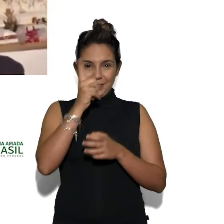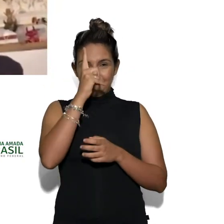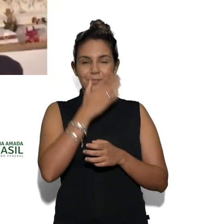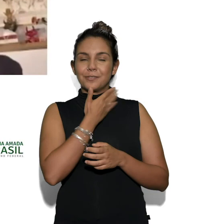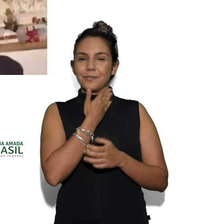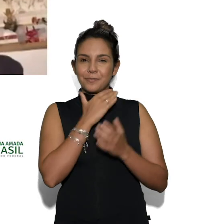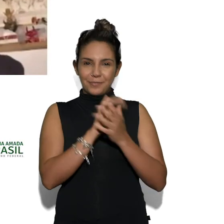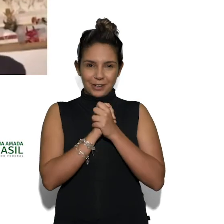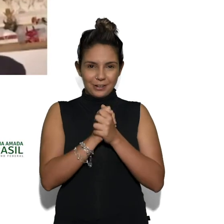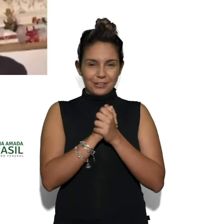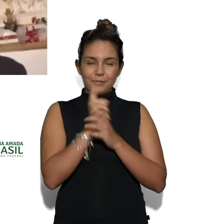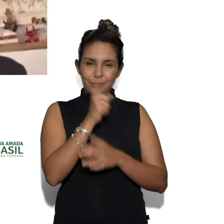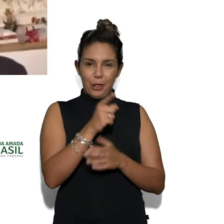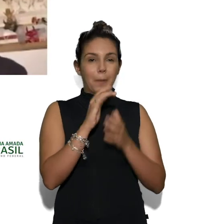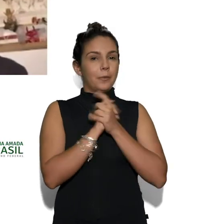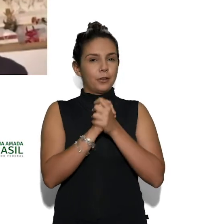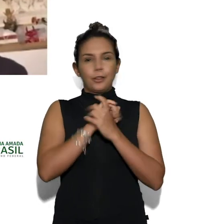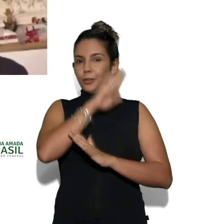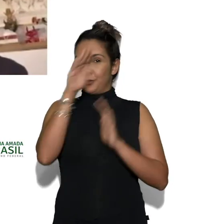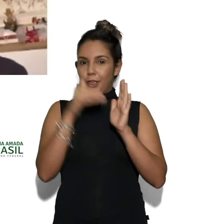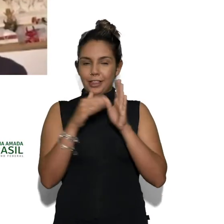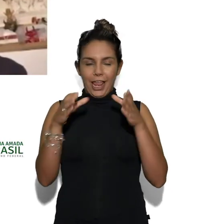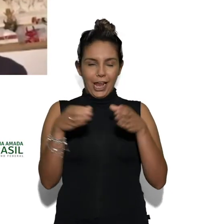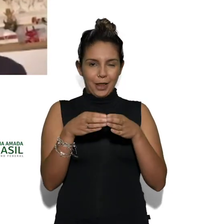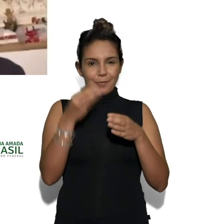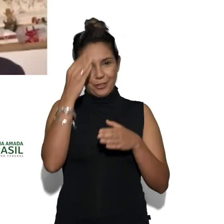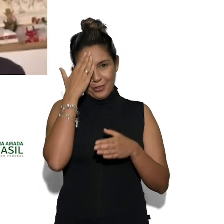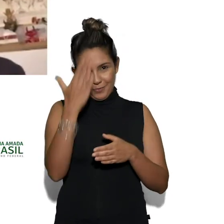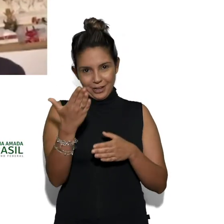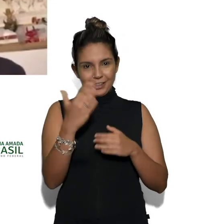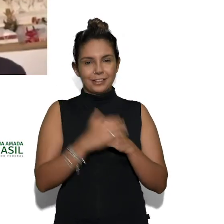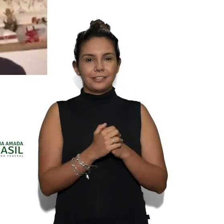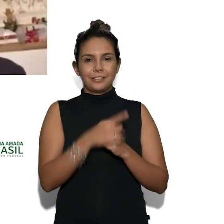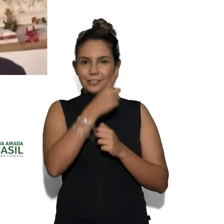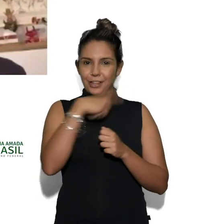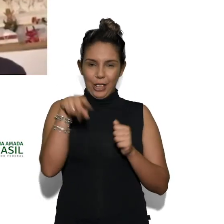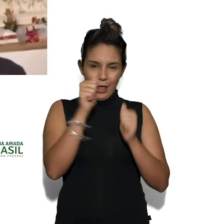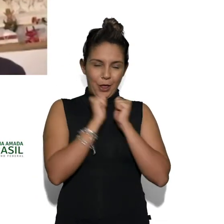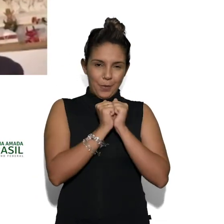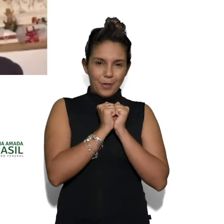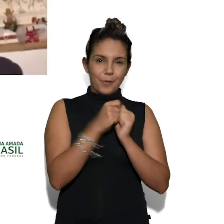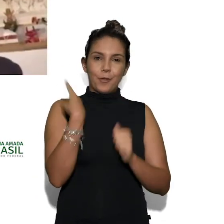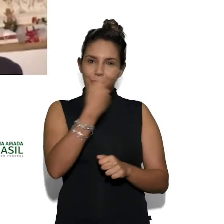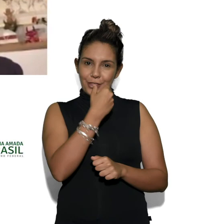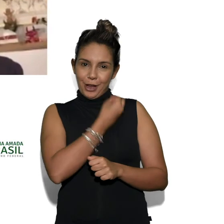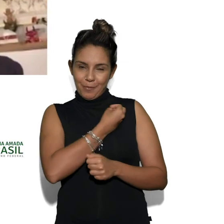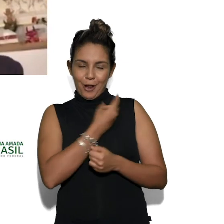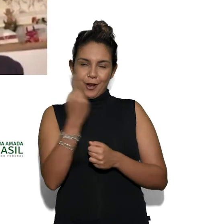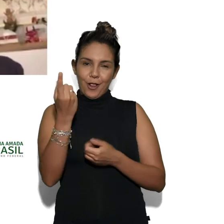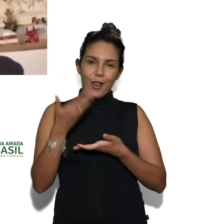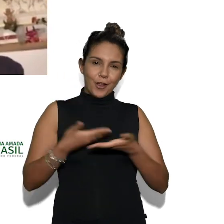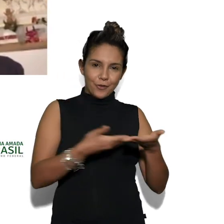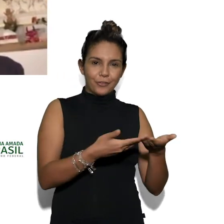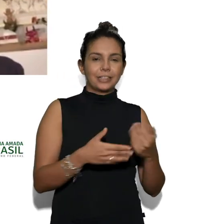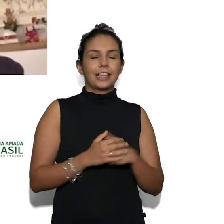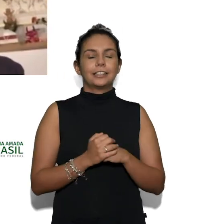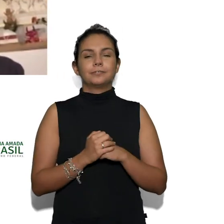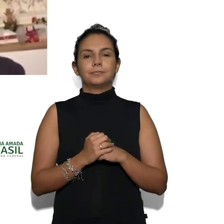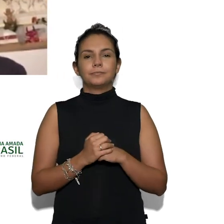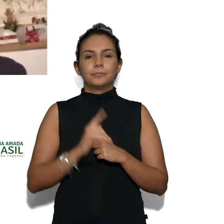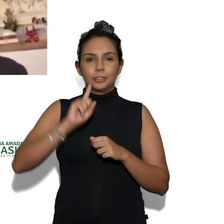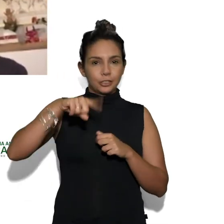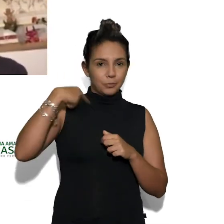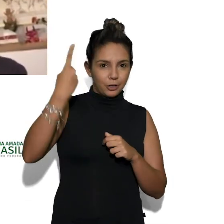Papo, parabéns a você, parabéns a toda a equipa e muito obrigado por vocês acompanharem o meu trabalho, por me convidarem. E